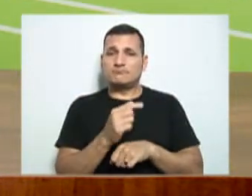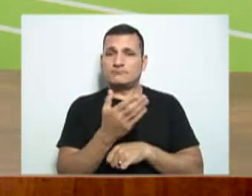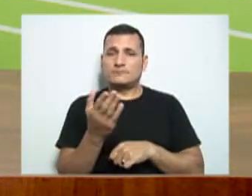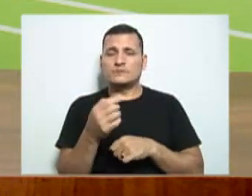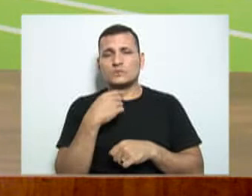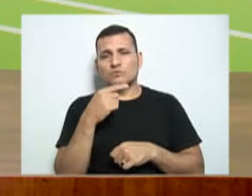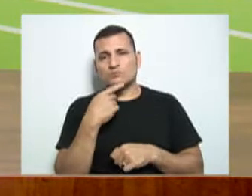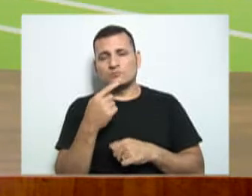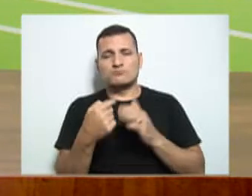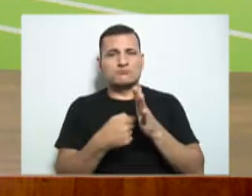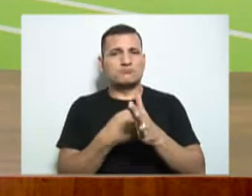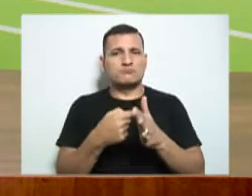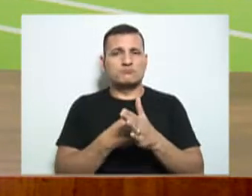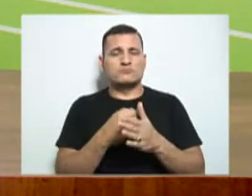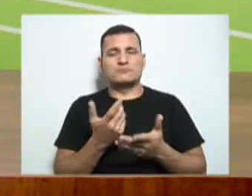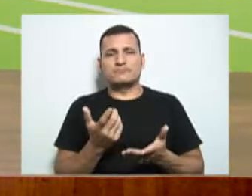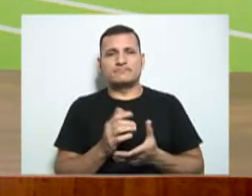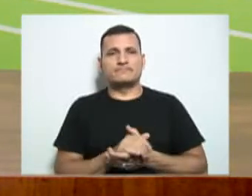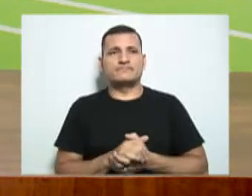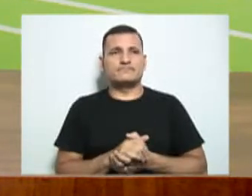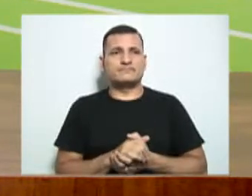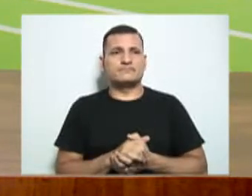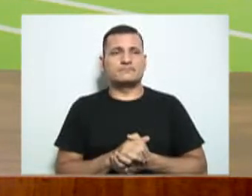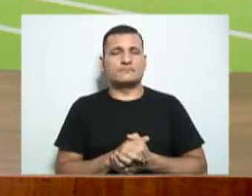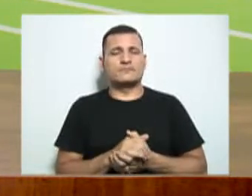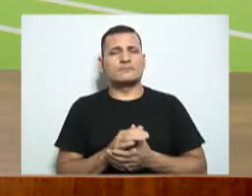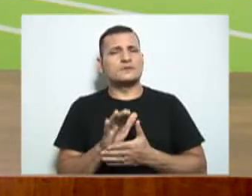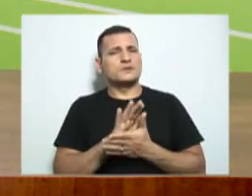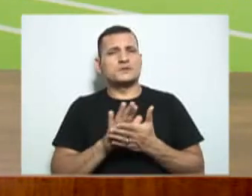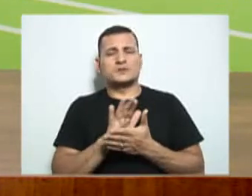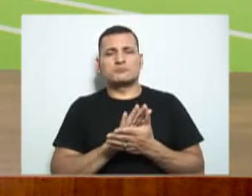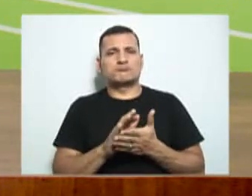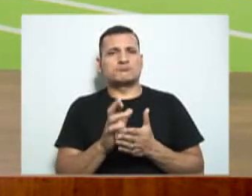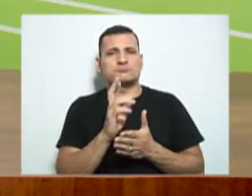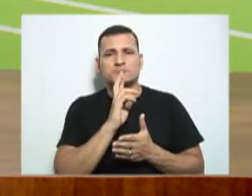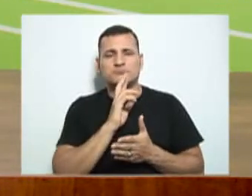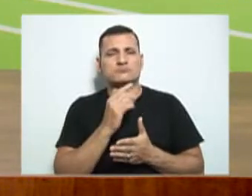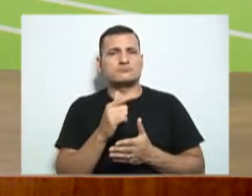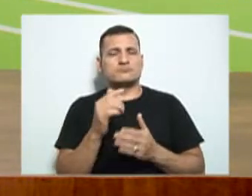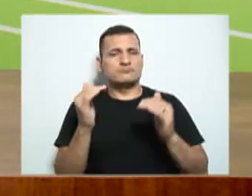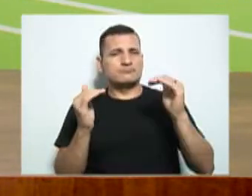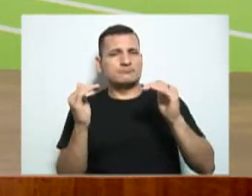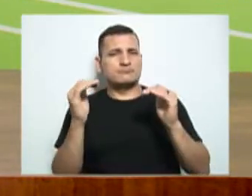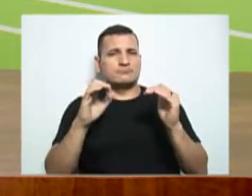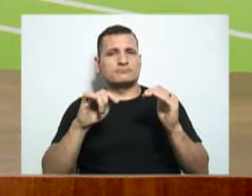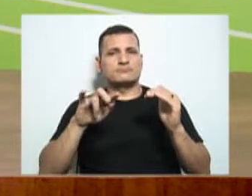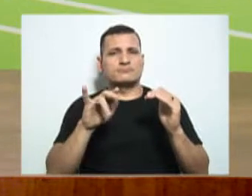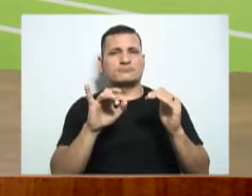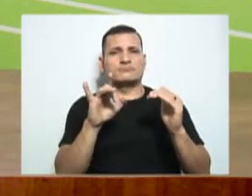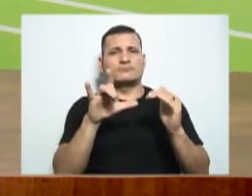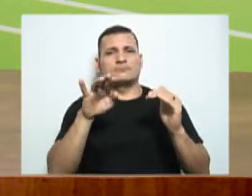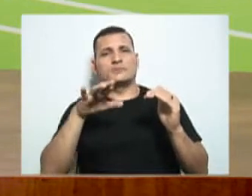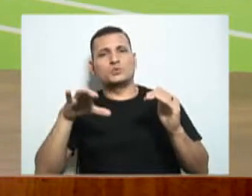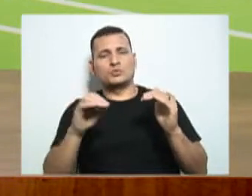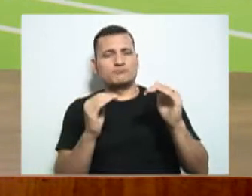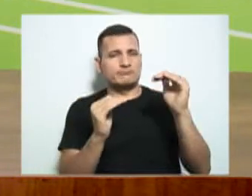Mas no momento ninguém comentou nada sobre a questão do ponto de equilíbrio. O que seria o ponto de